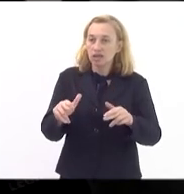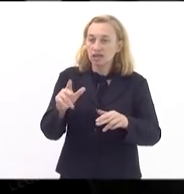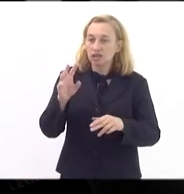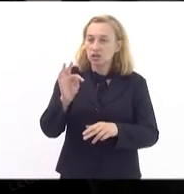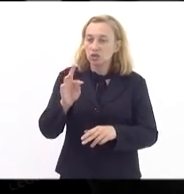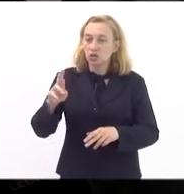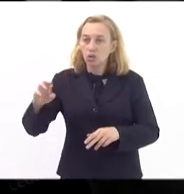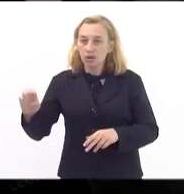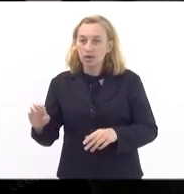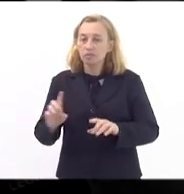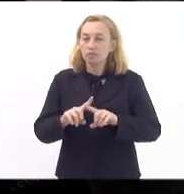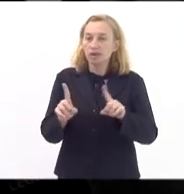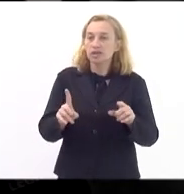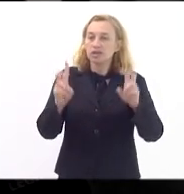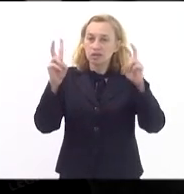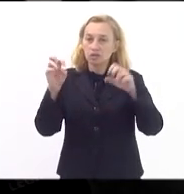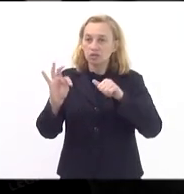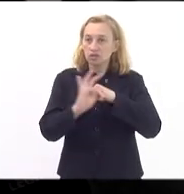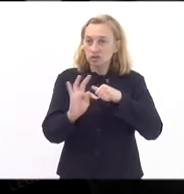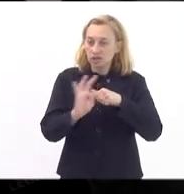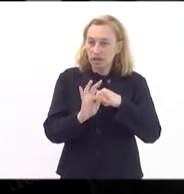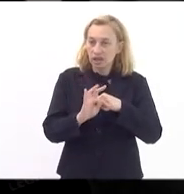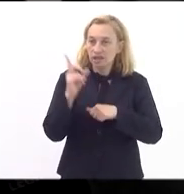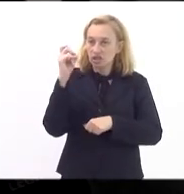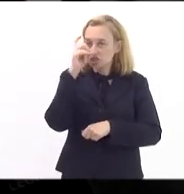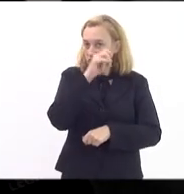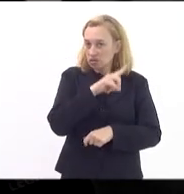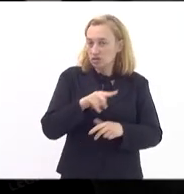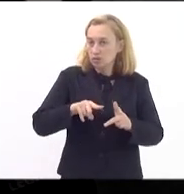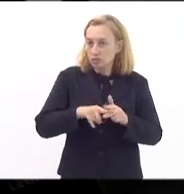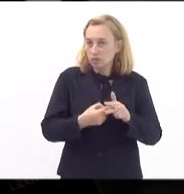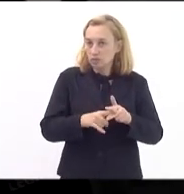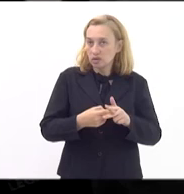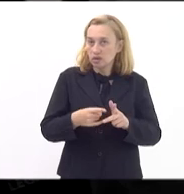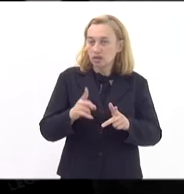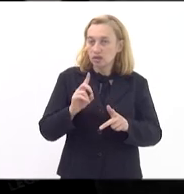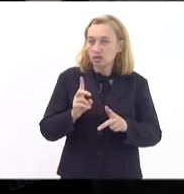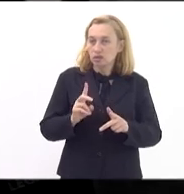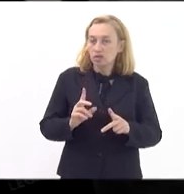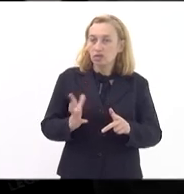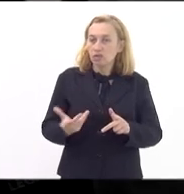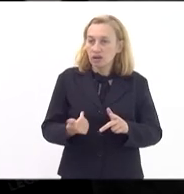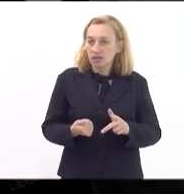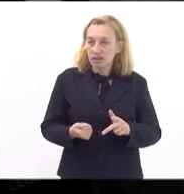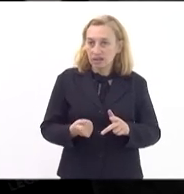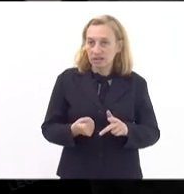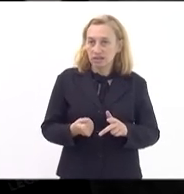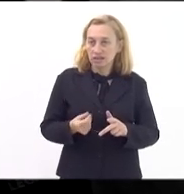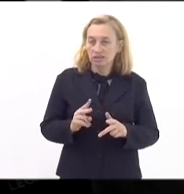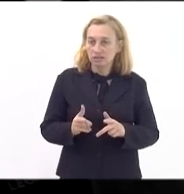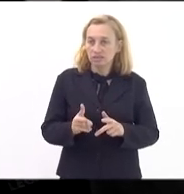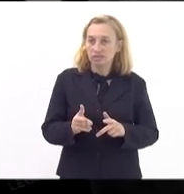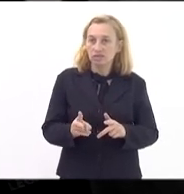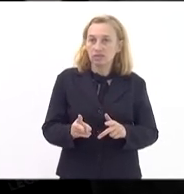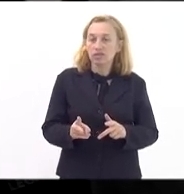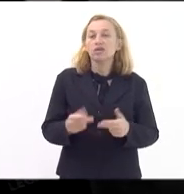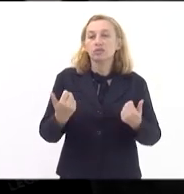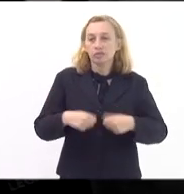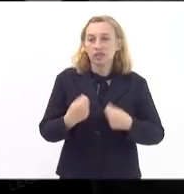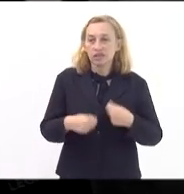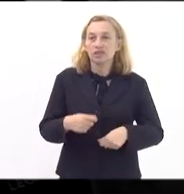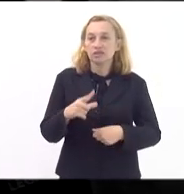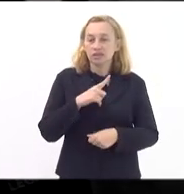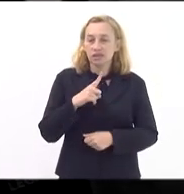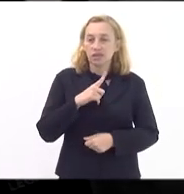não vou entrar no detalhe aqui mas fica difícil a manutenção EA gente não tem a mesma qualidade então é preciso manter os